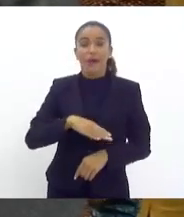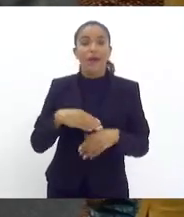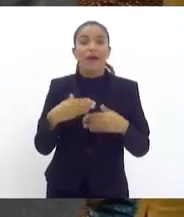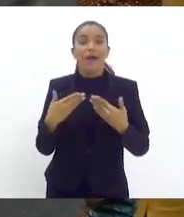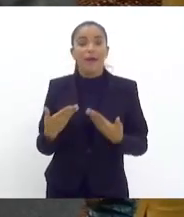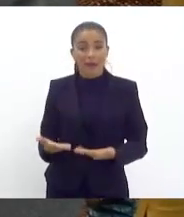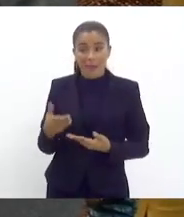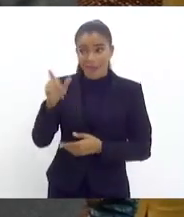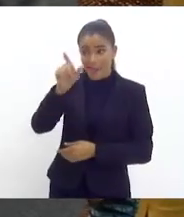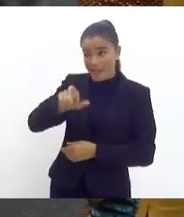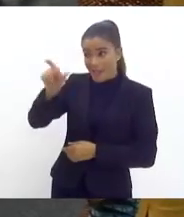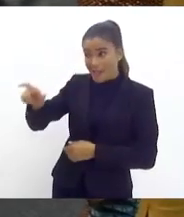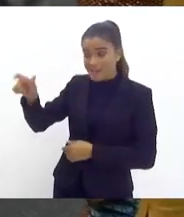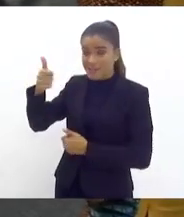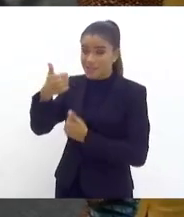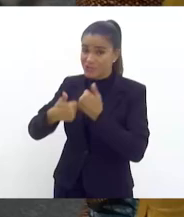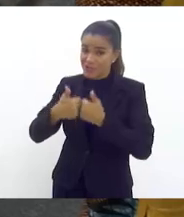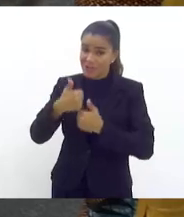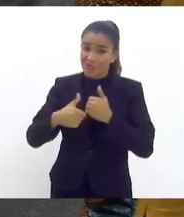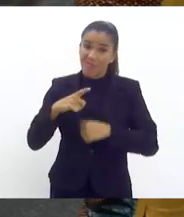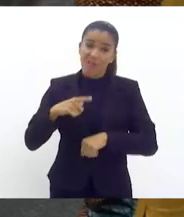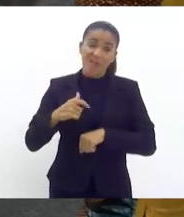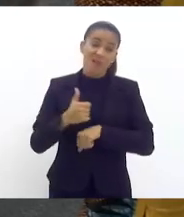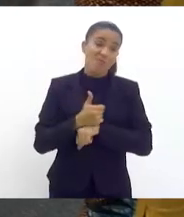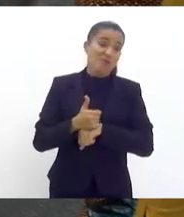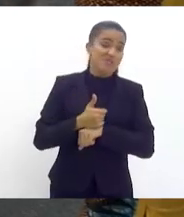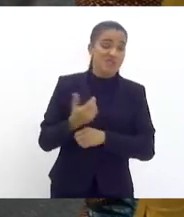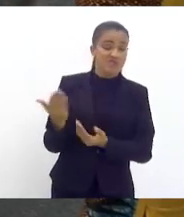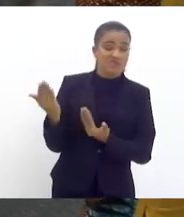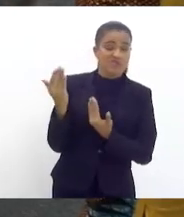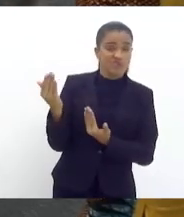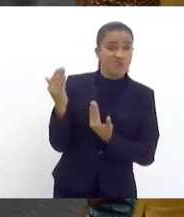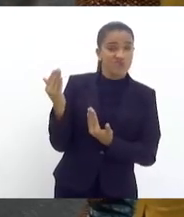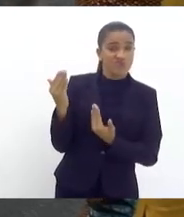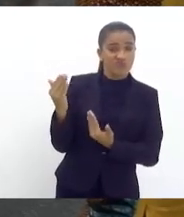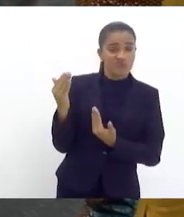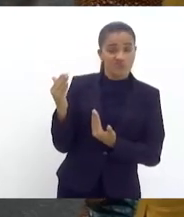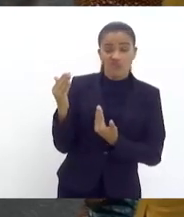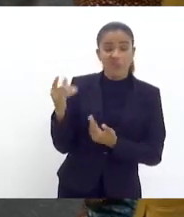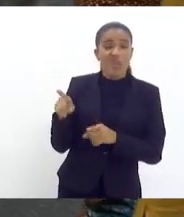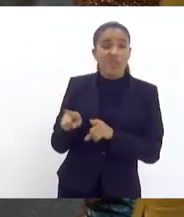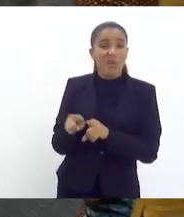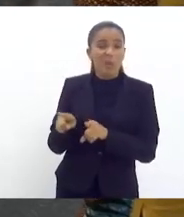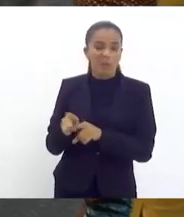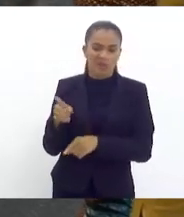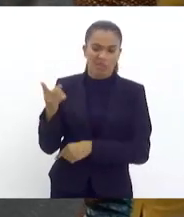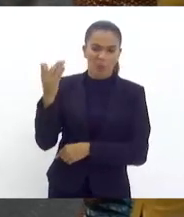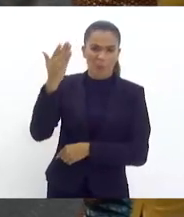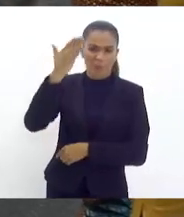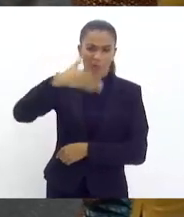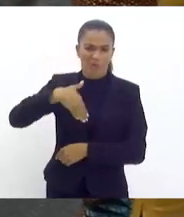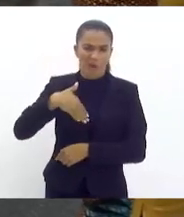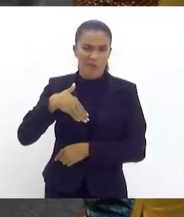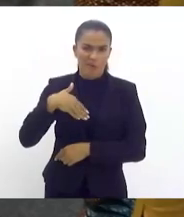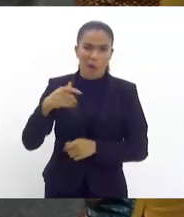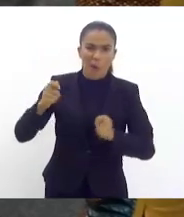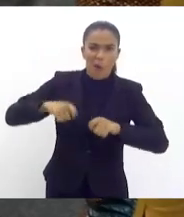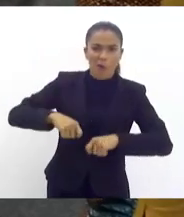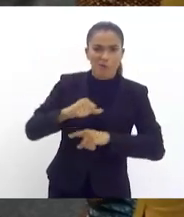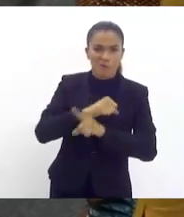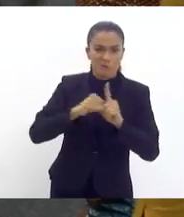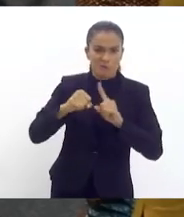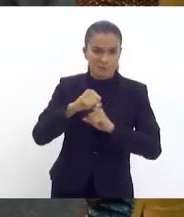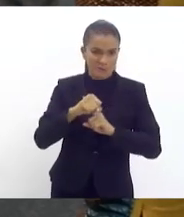que esses jogadores teriam uma profissão duvidosa e que não apresentavam condições sociais